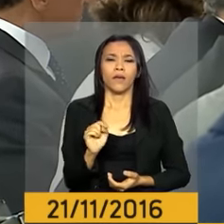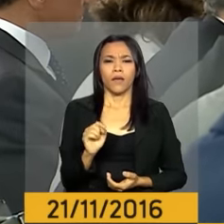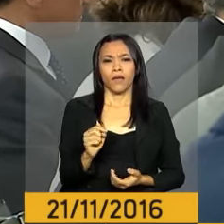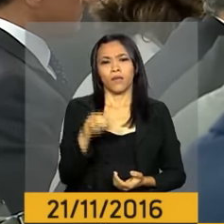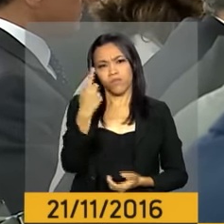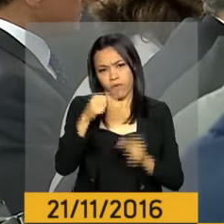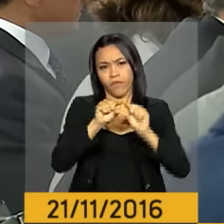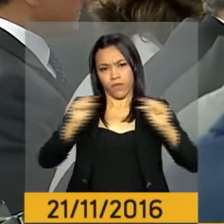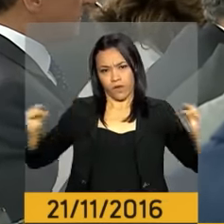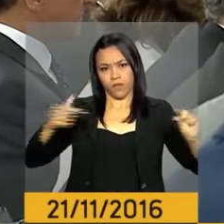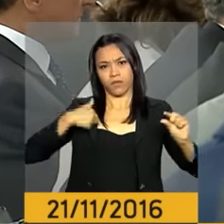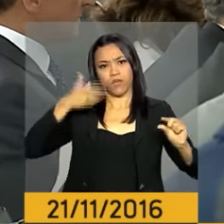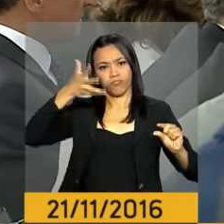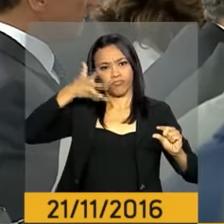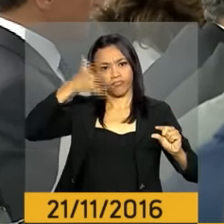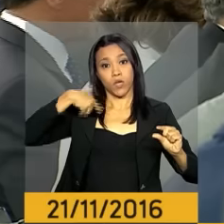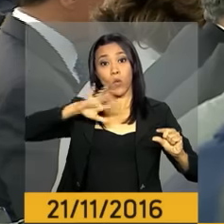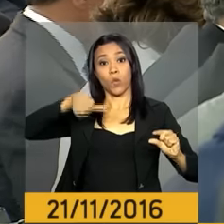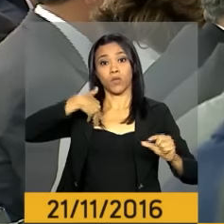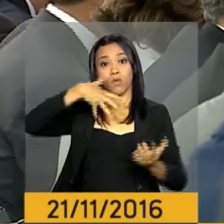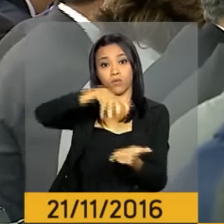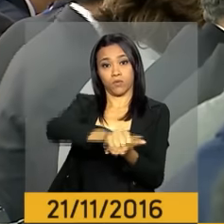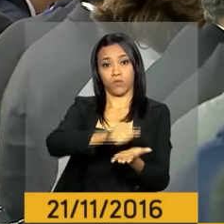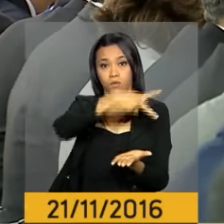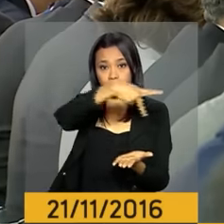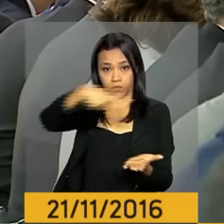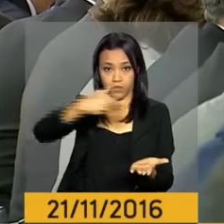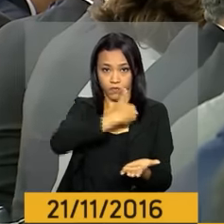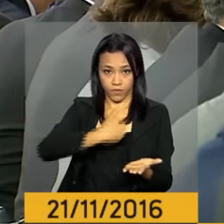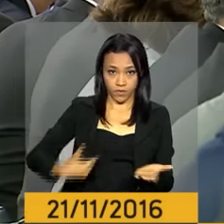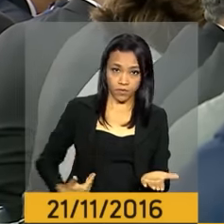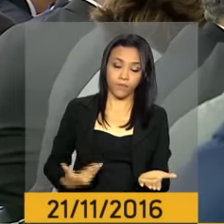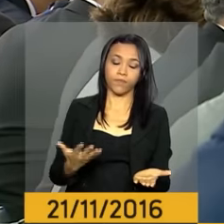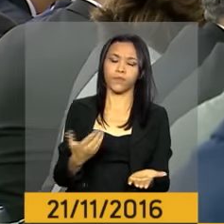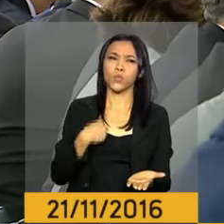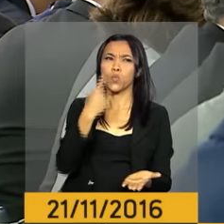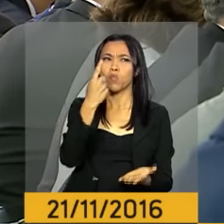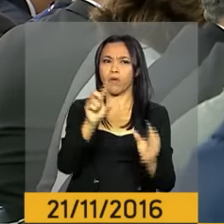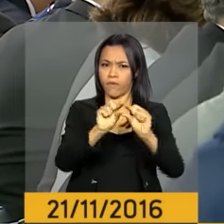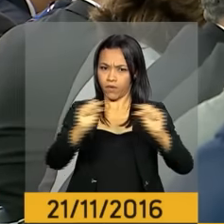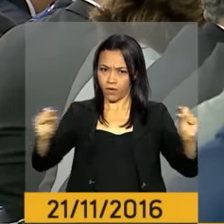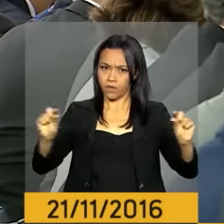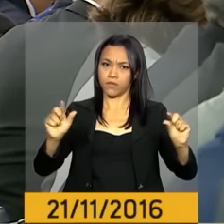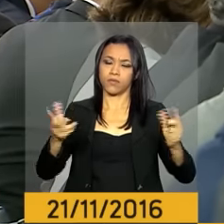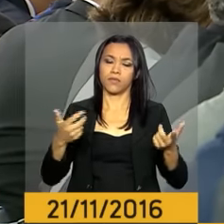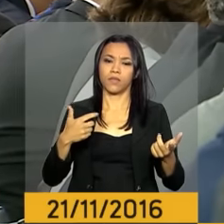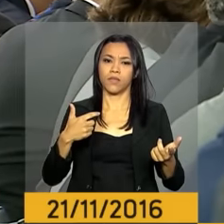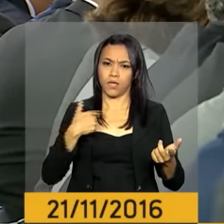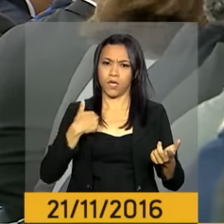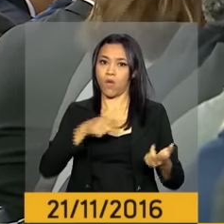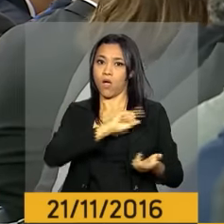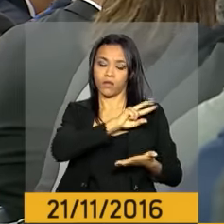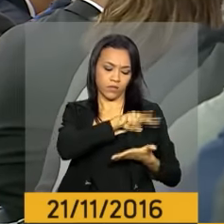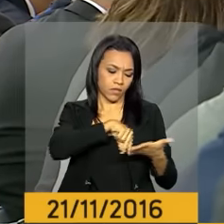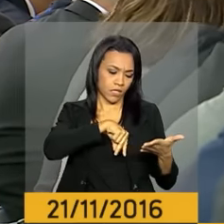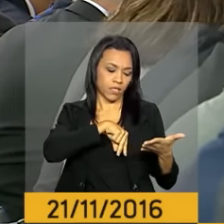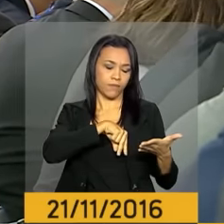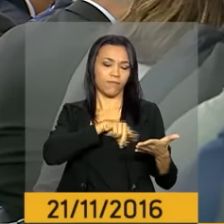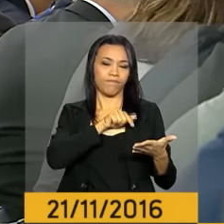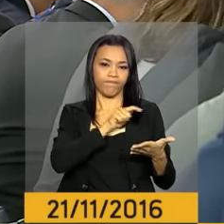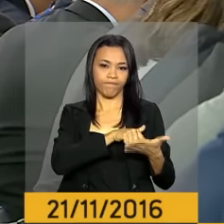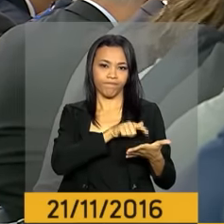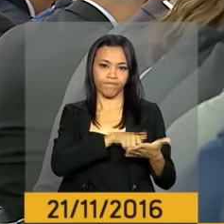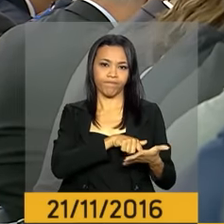que usei quando assumi interinamente foi uma frase que eu li na Castelo